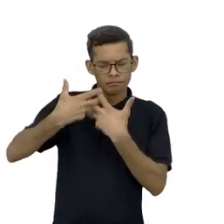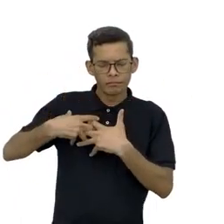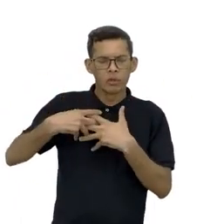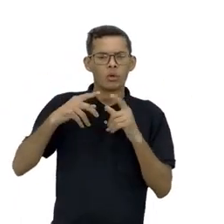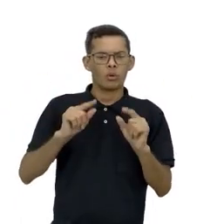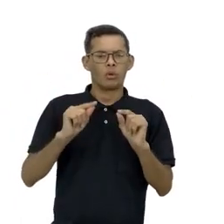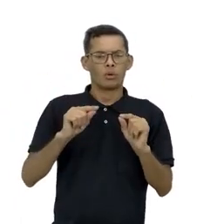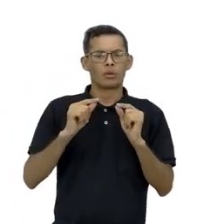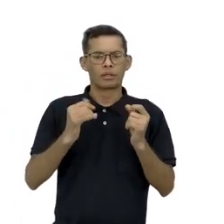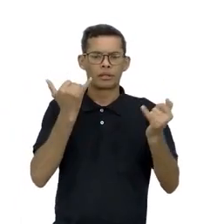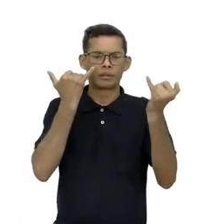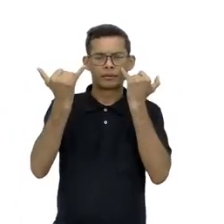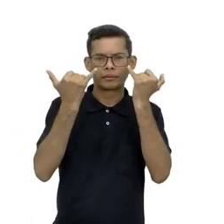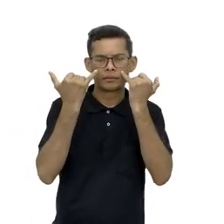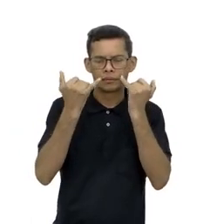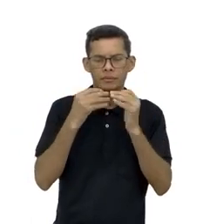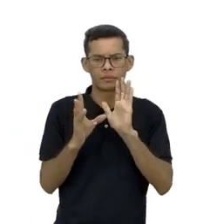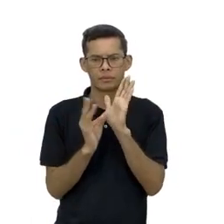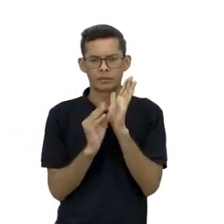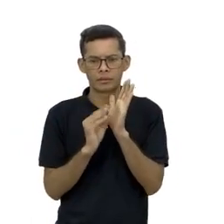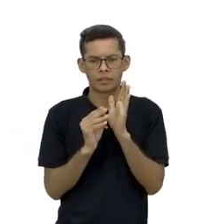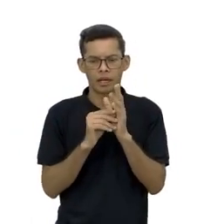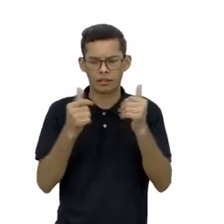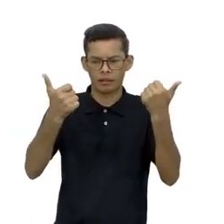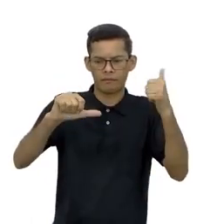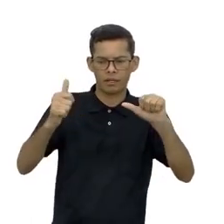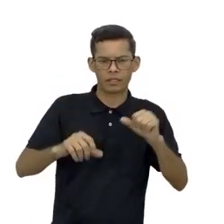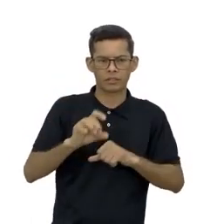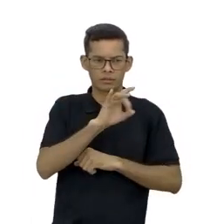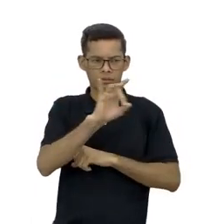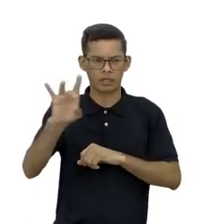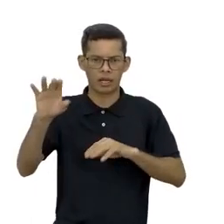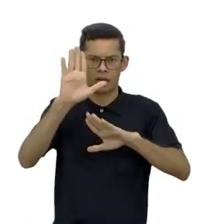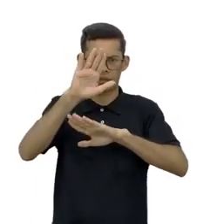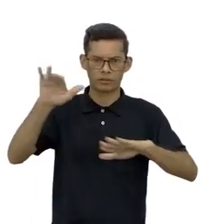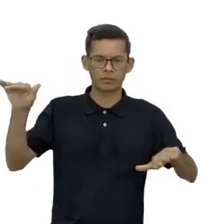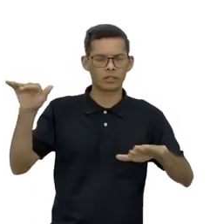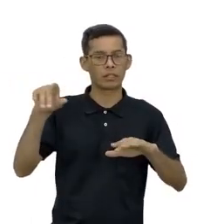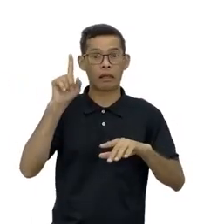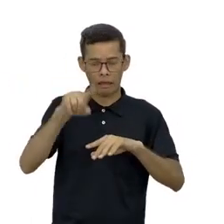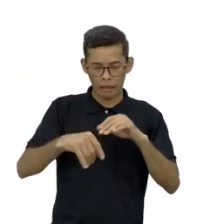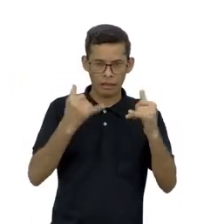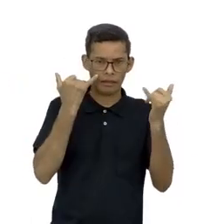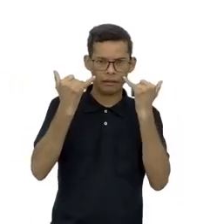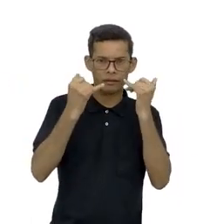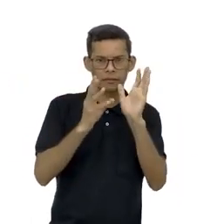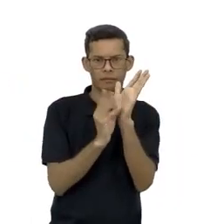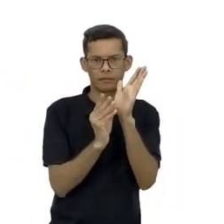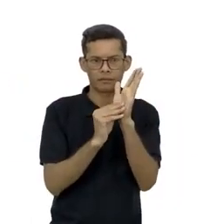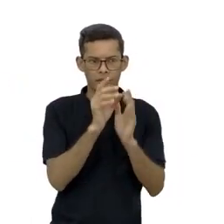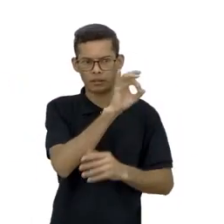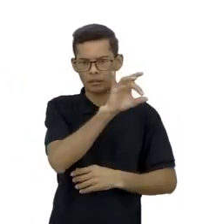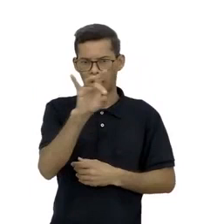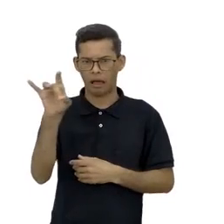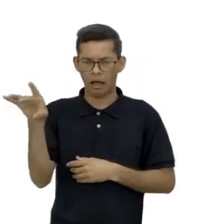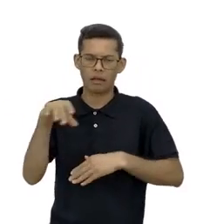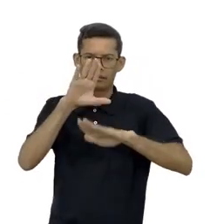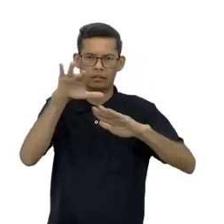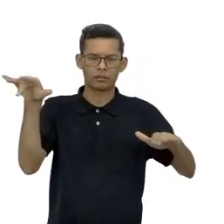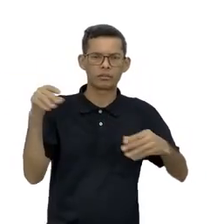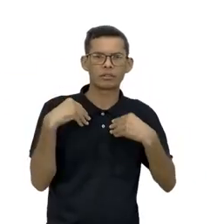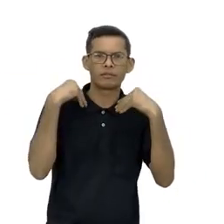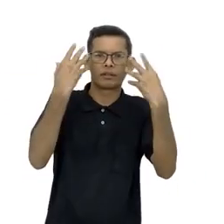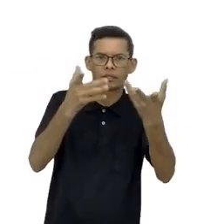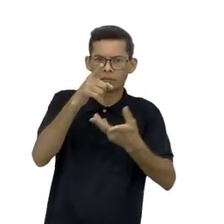os dados de avaliação dos estudantes, porque são esses dados que vão permitir que você, professor,